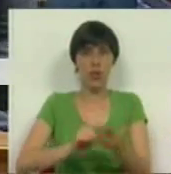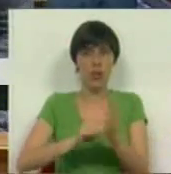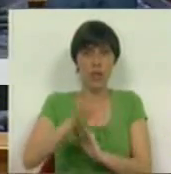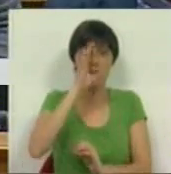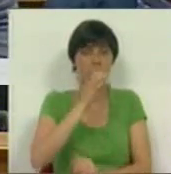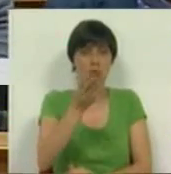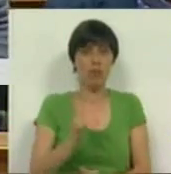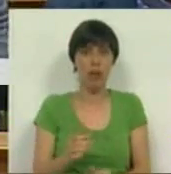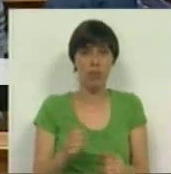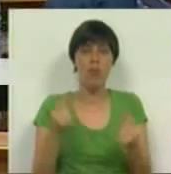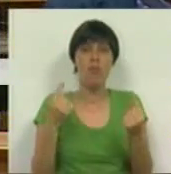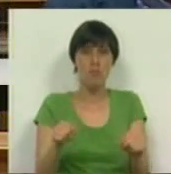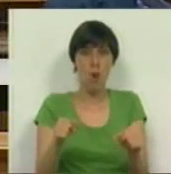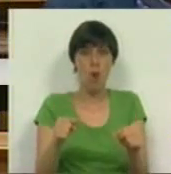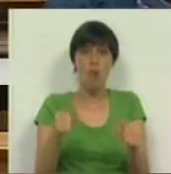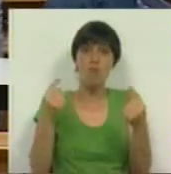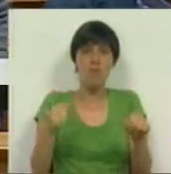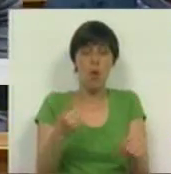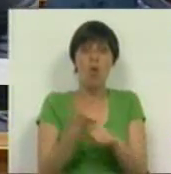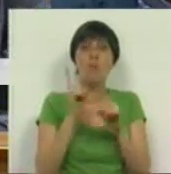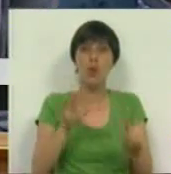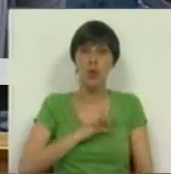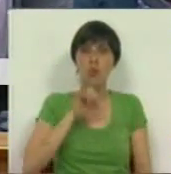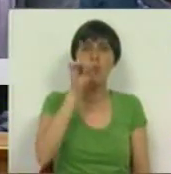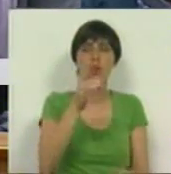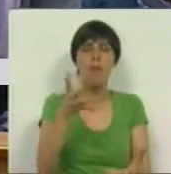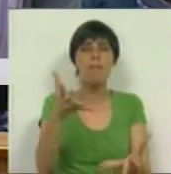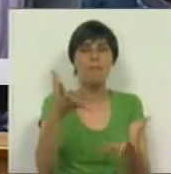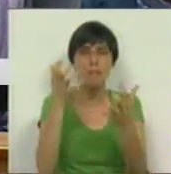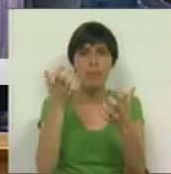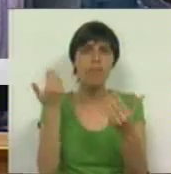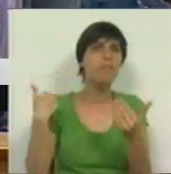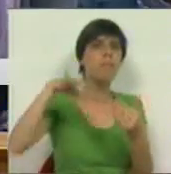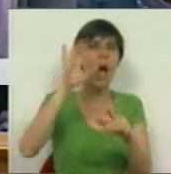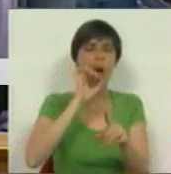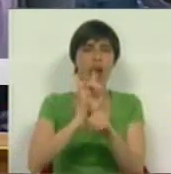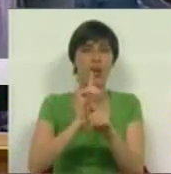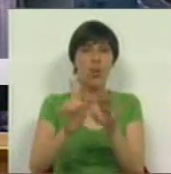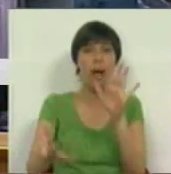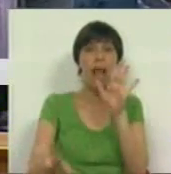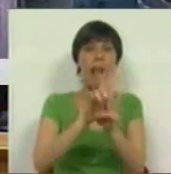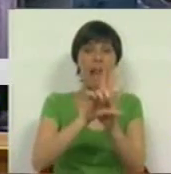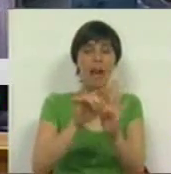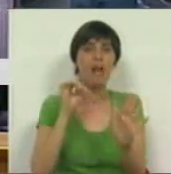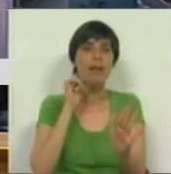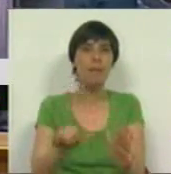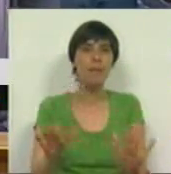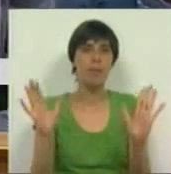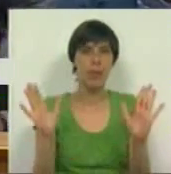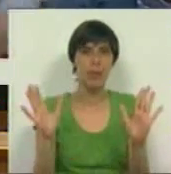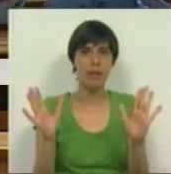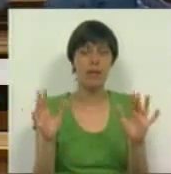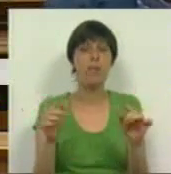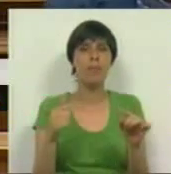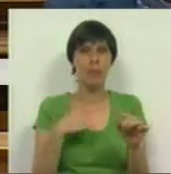Estado, e só existe porque os senhores querem ir além do que a legalidade lhes permite.